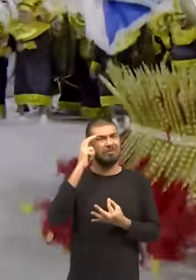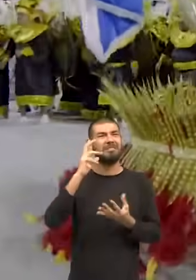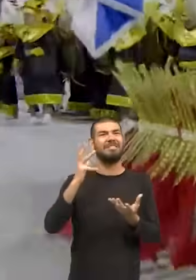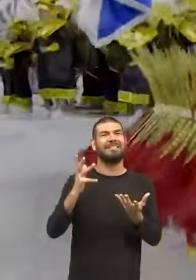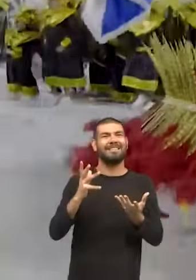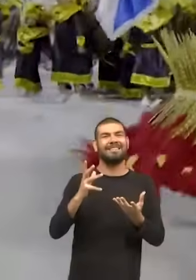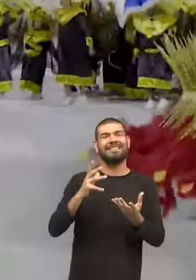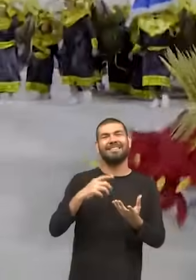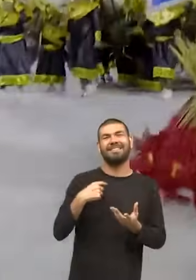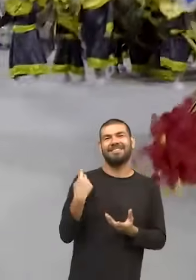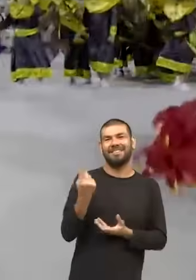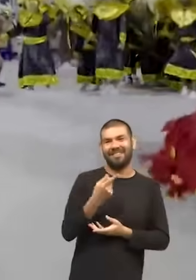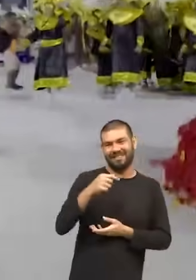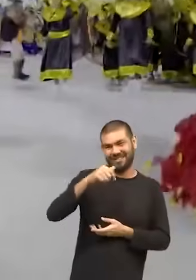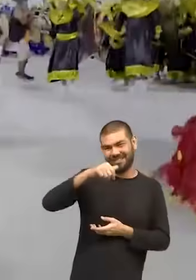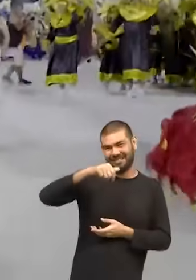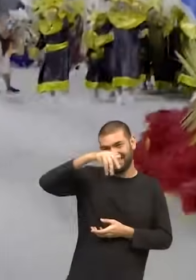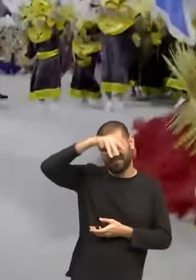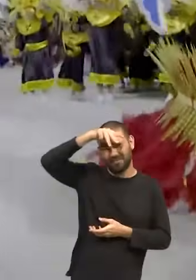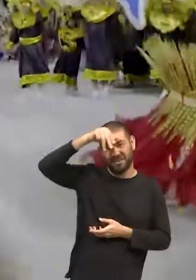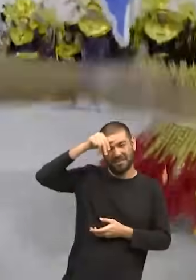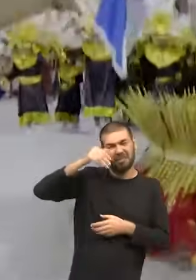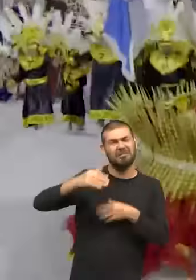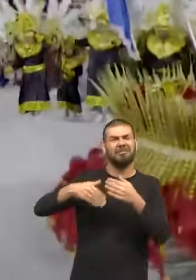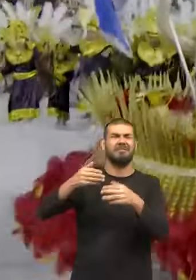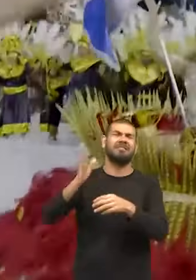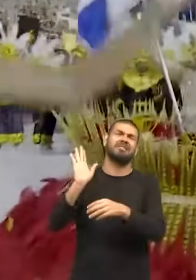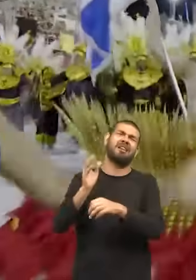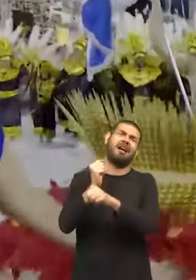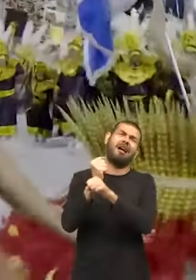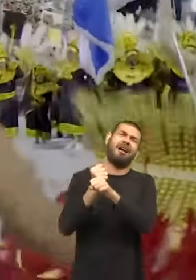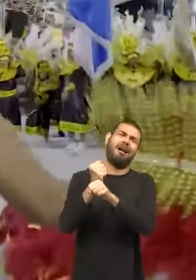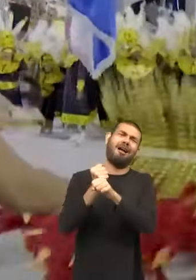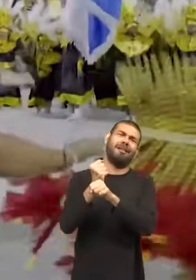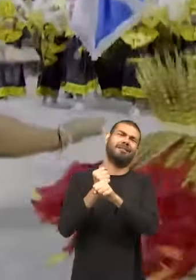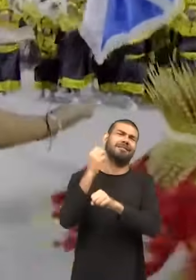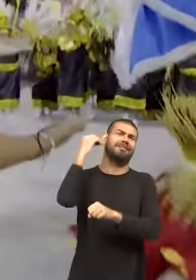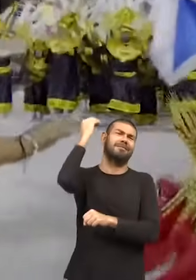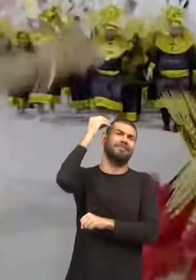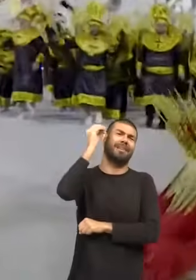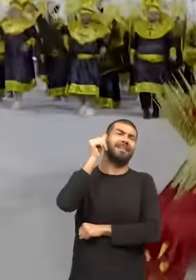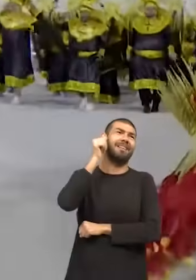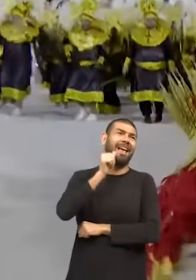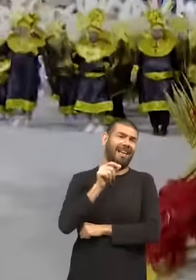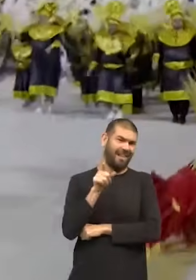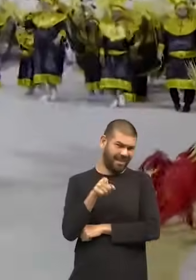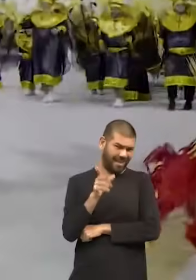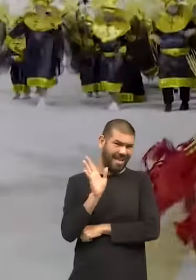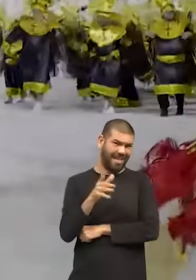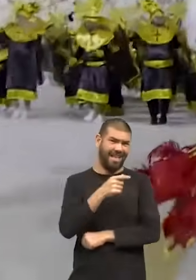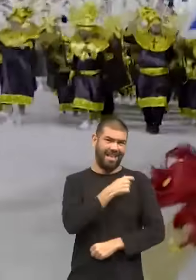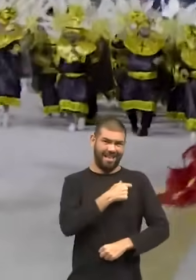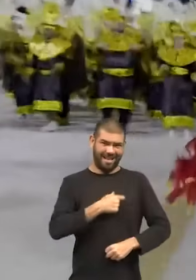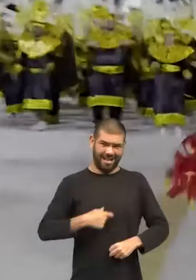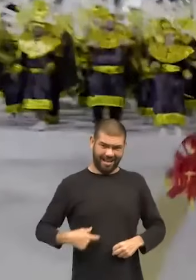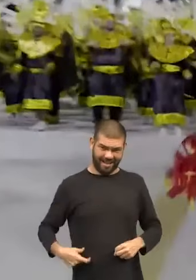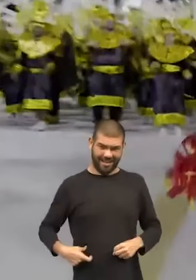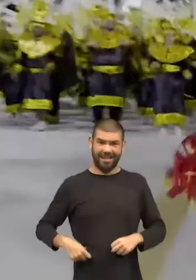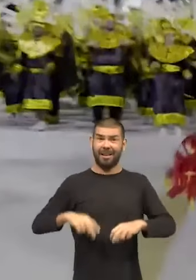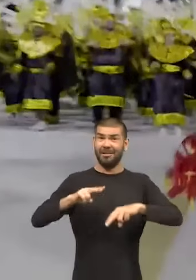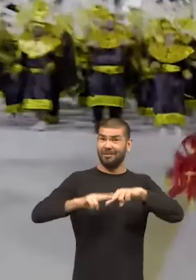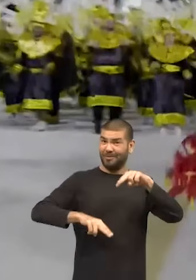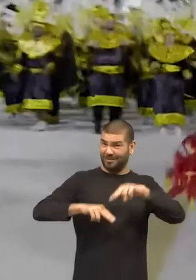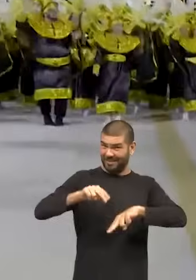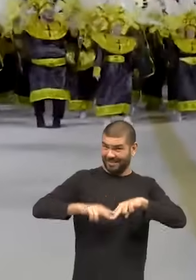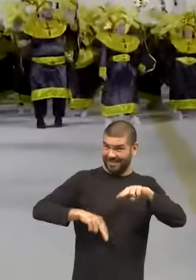no nosso, na nossa cidade explodir. Estão há muitos anos, né? Ela já foi, ela é rainha da Rujunina.